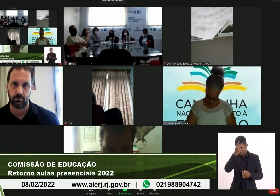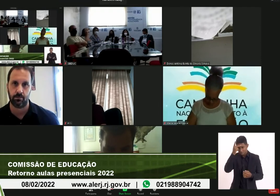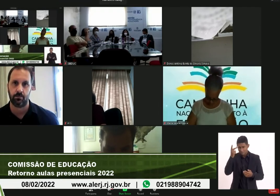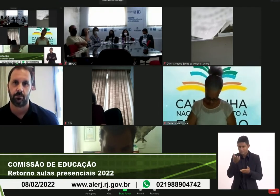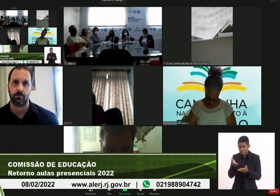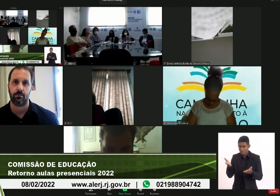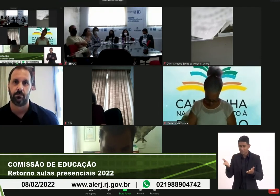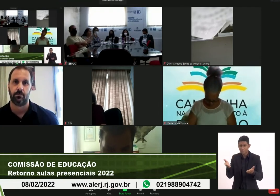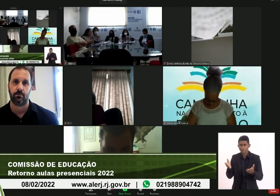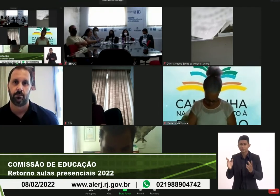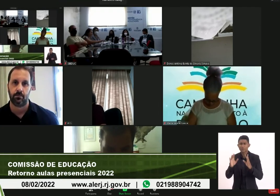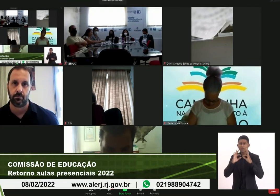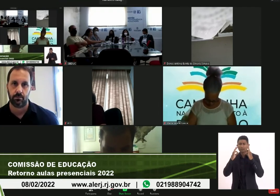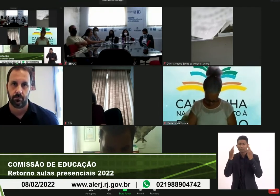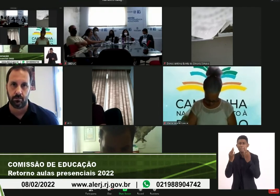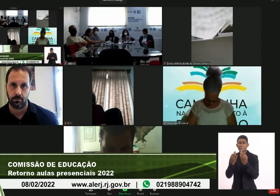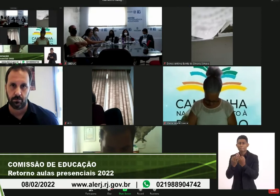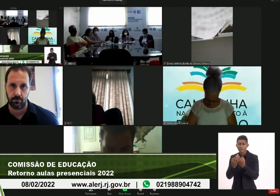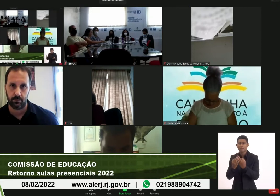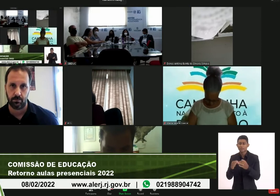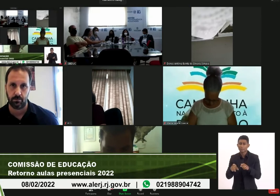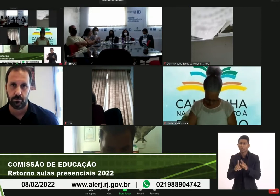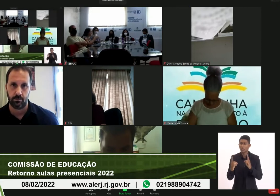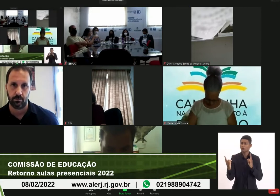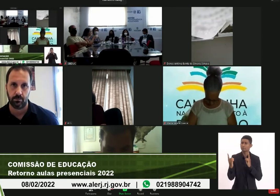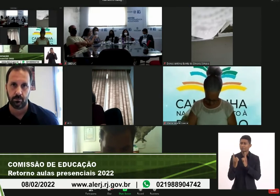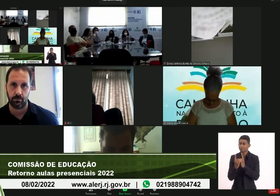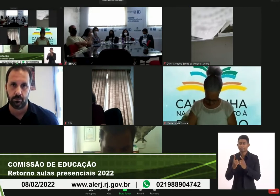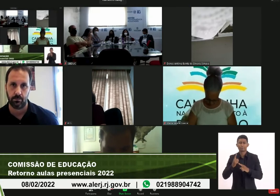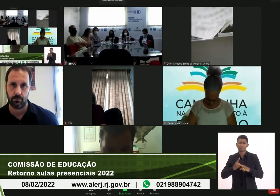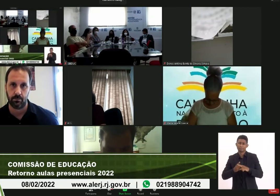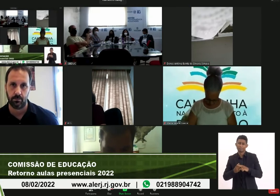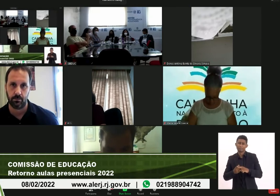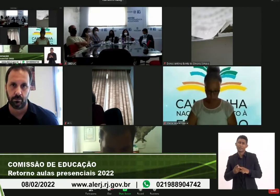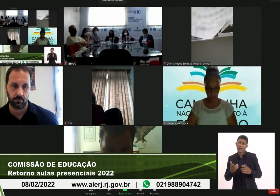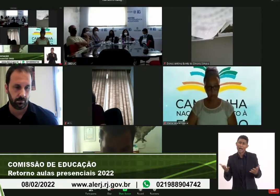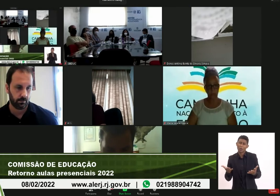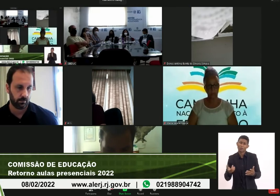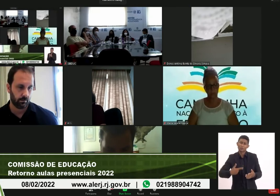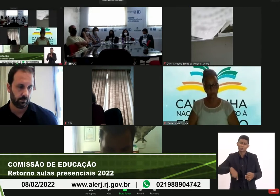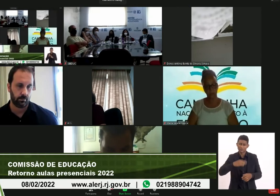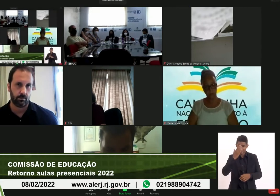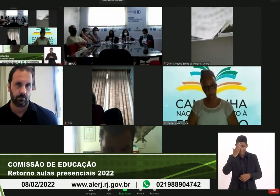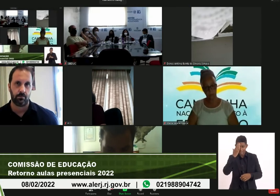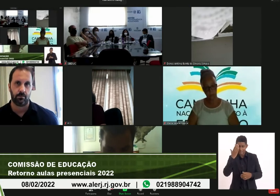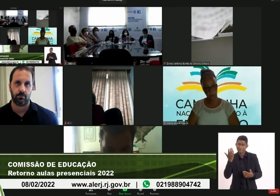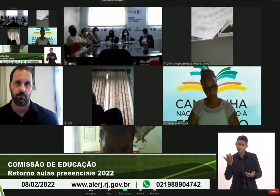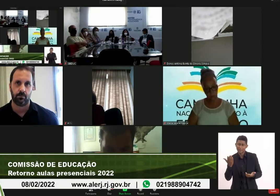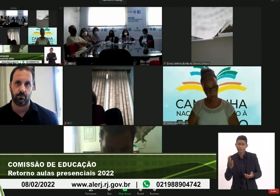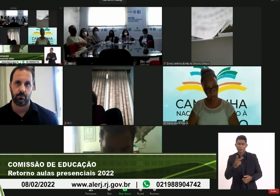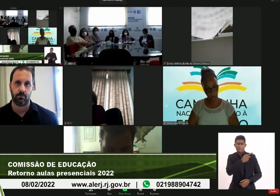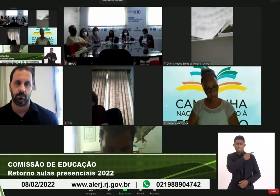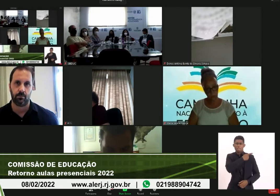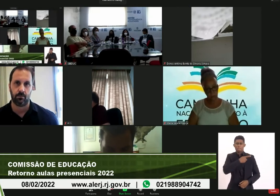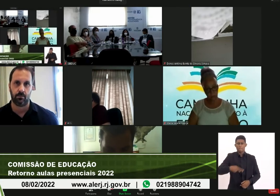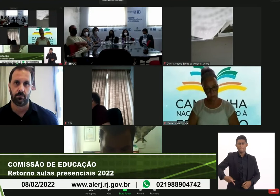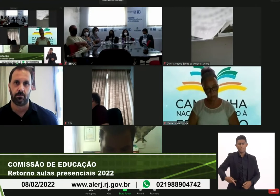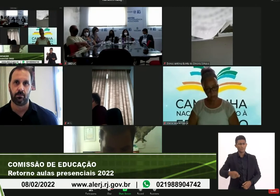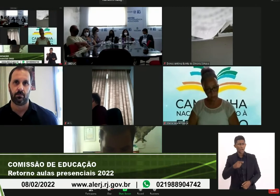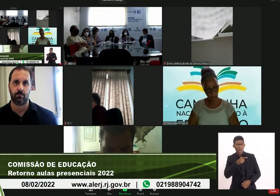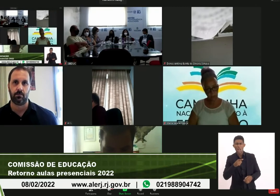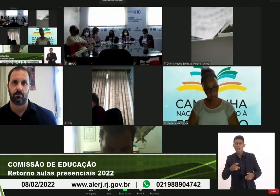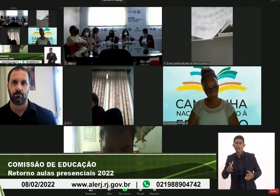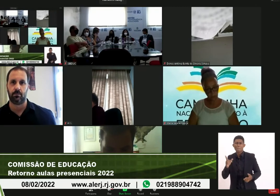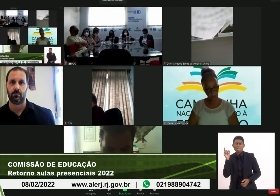as famílias. Porque, infelizmente, a gente está passando por uma situação grave. Nós temos um presidente da República que estimula